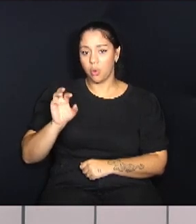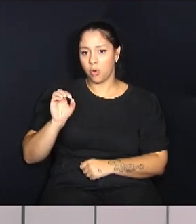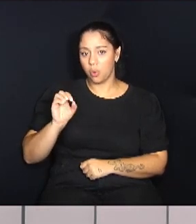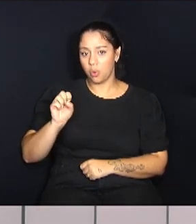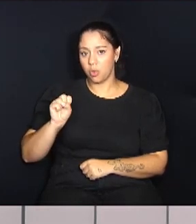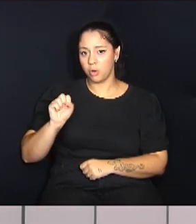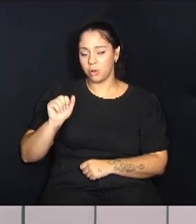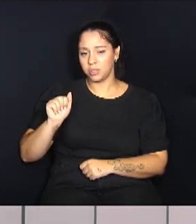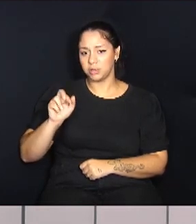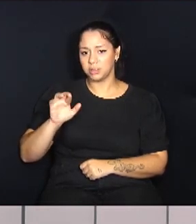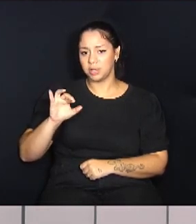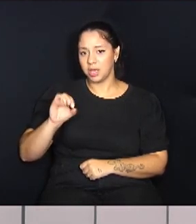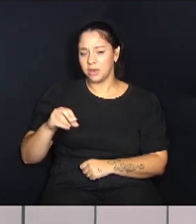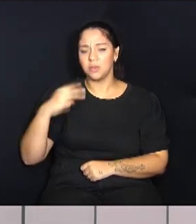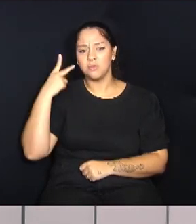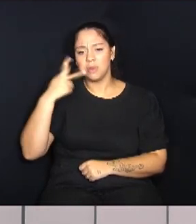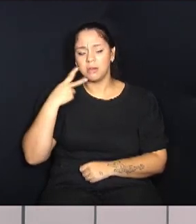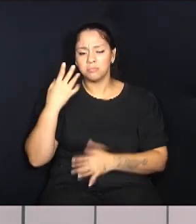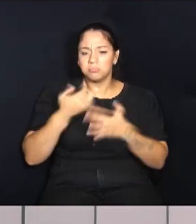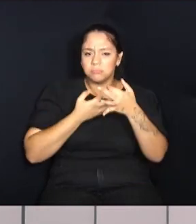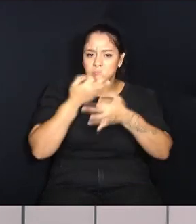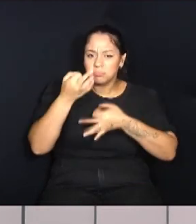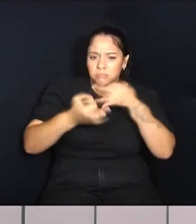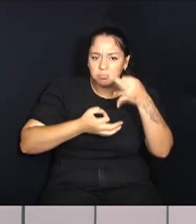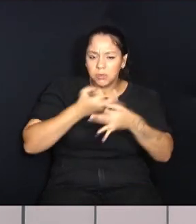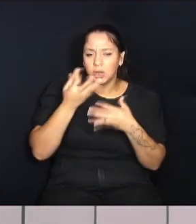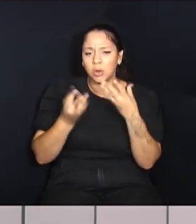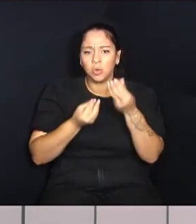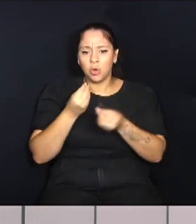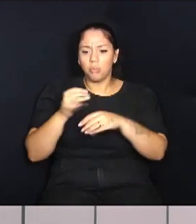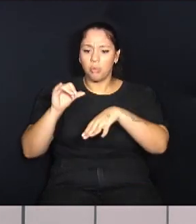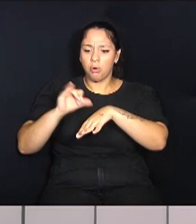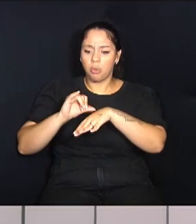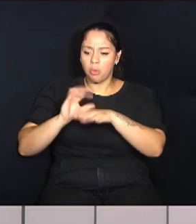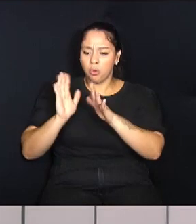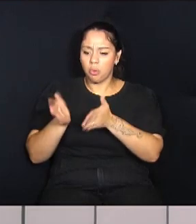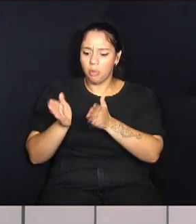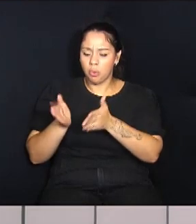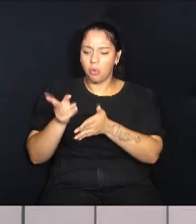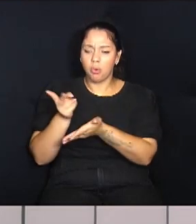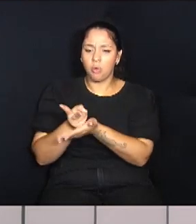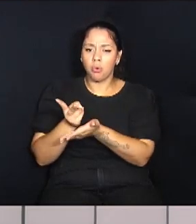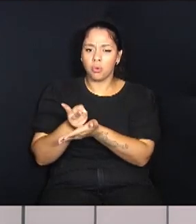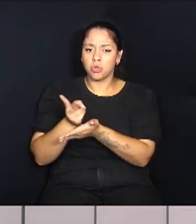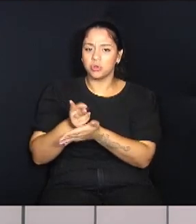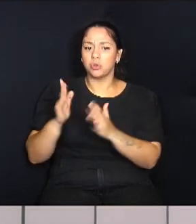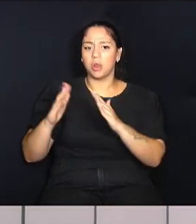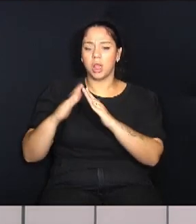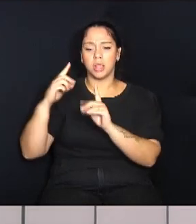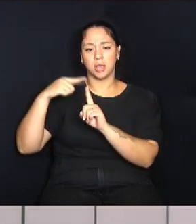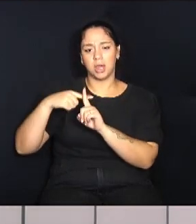levantou questionamentos sobre a preservação do local da antiga Igreja do Rosário.